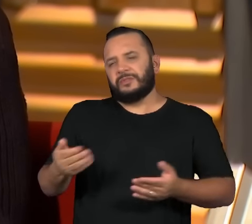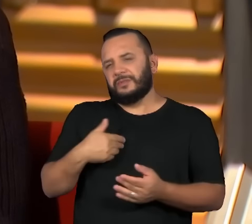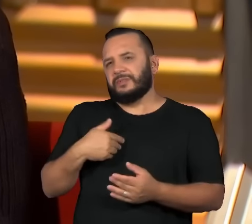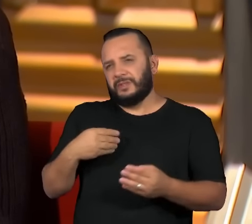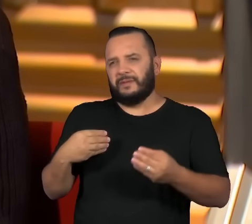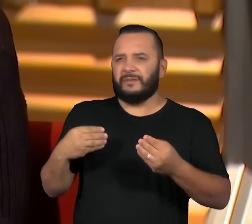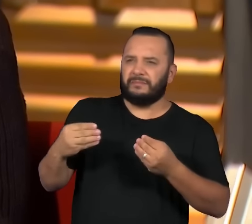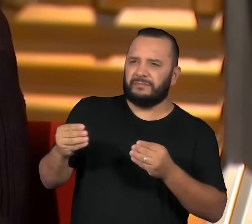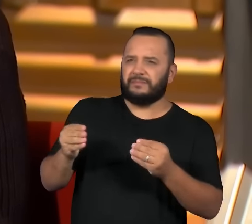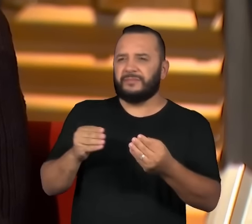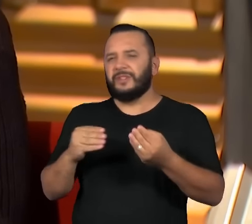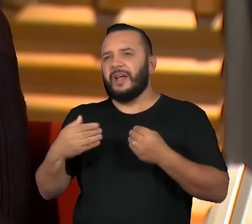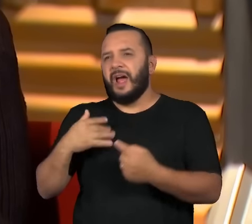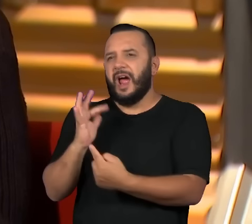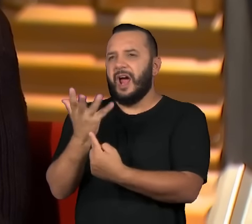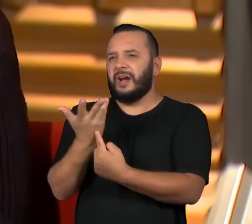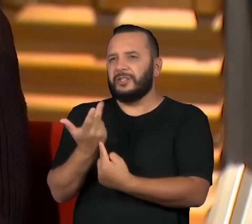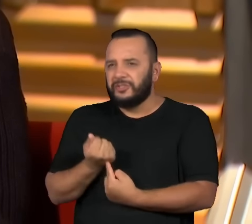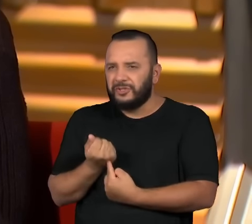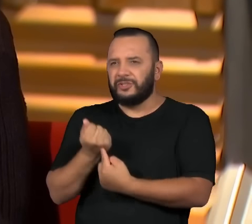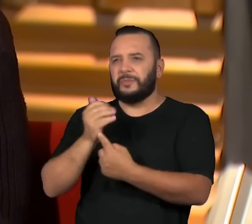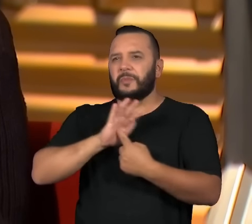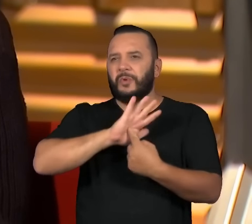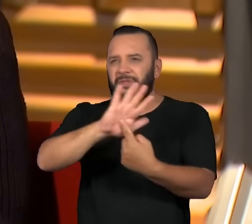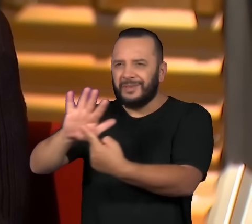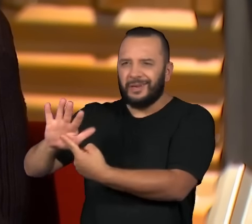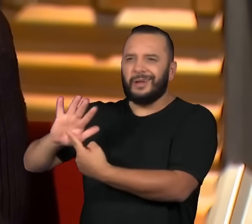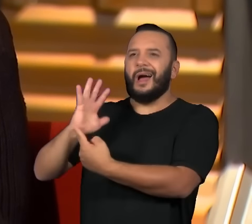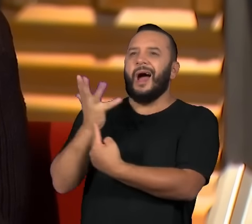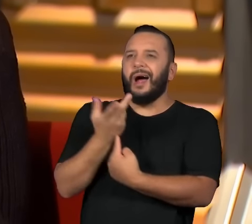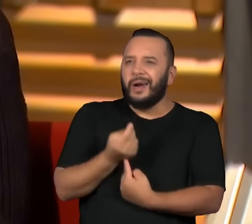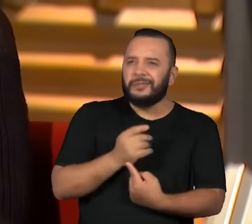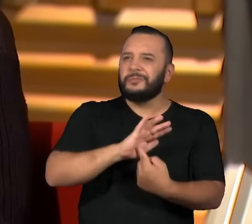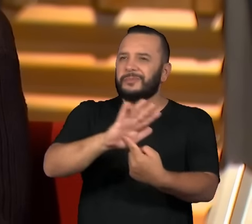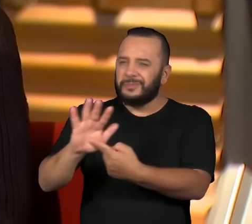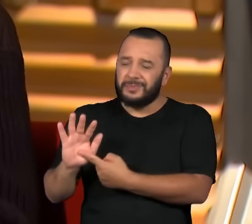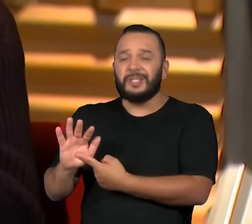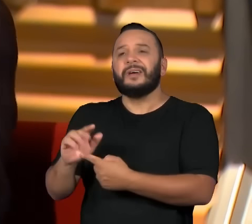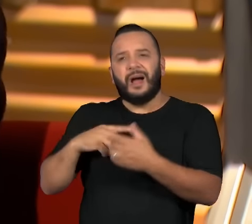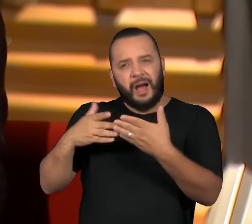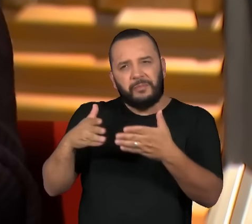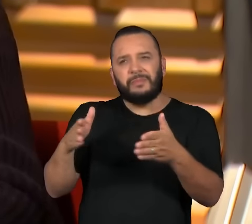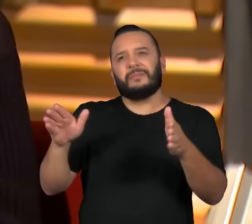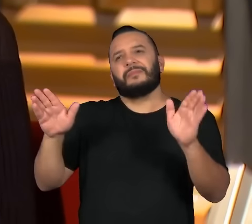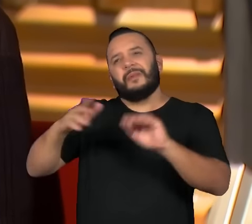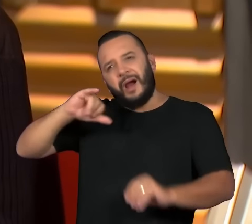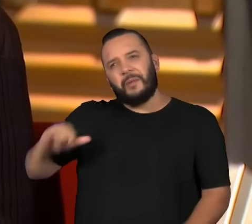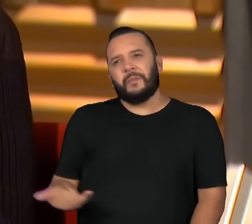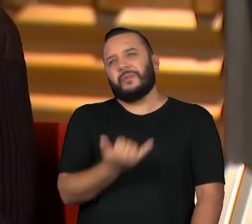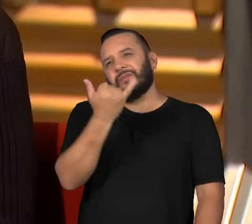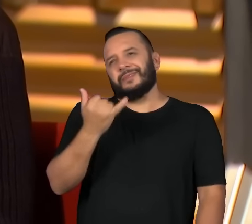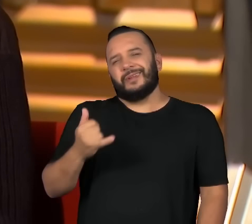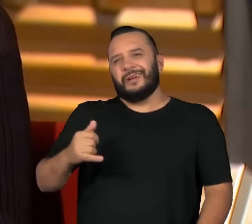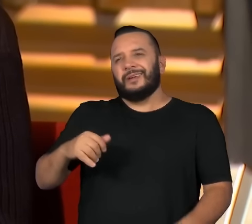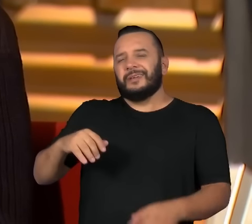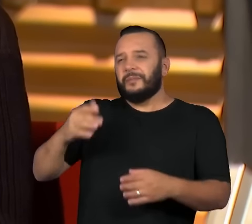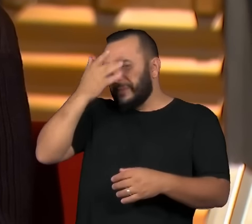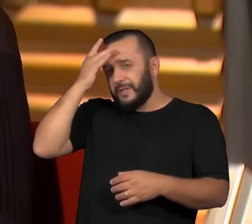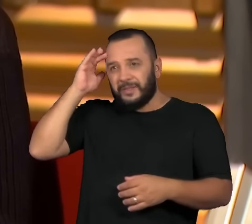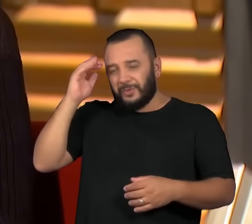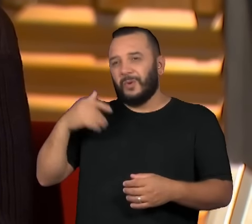a sua obra. Muitas pessoas ou muitos artistas tiveram essa porta aberta e souberam usar, né, essa porta